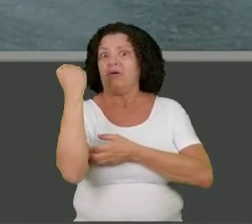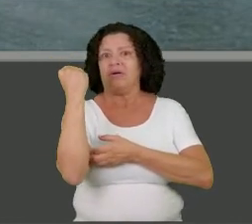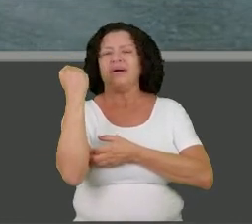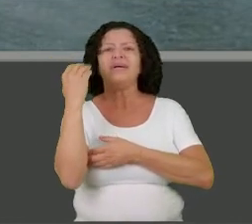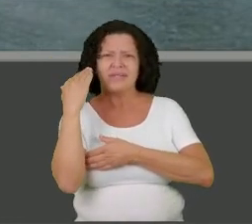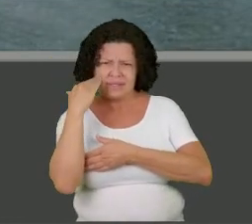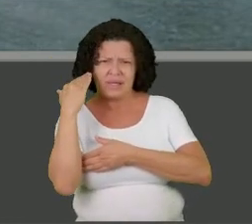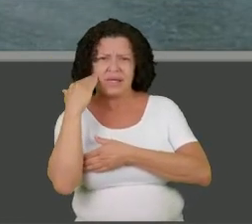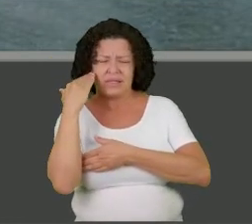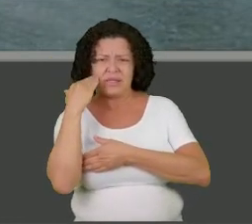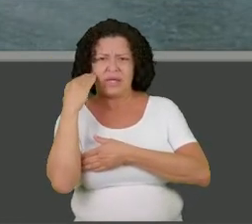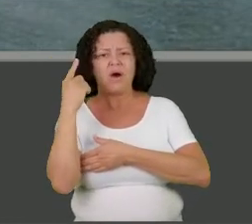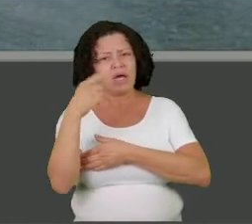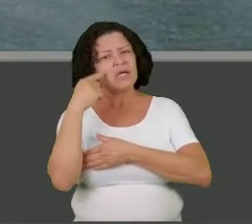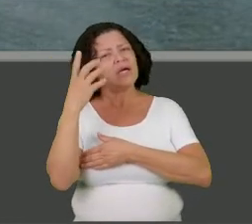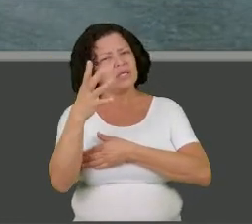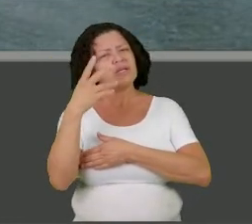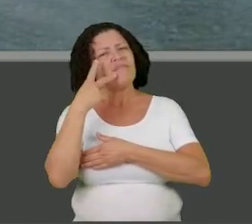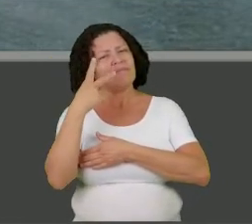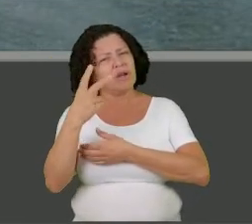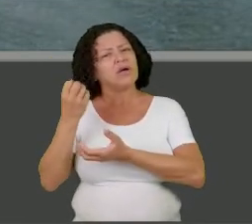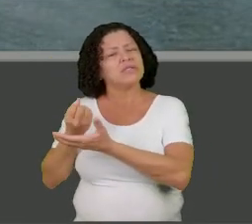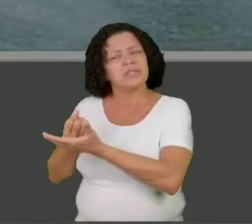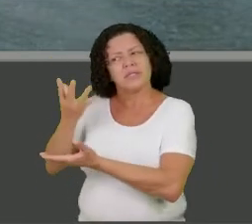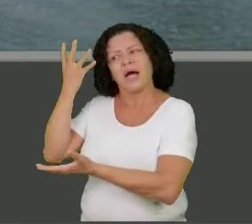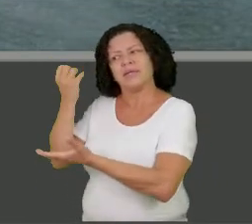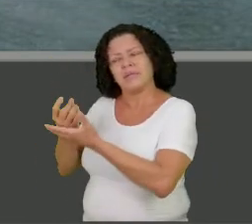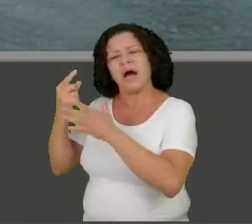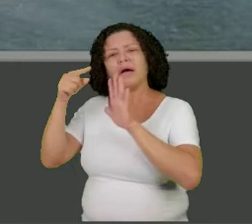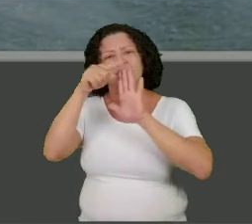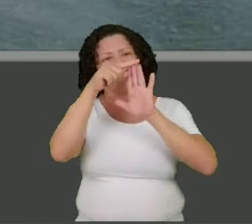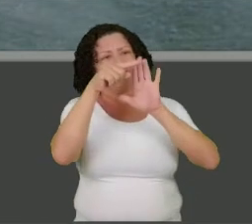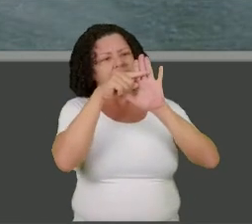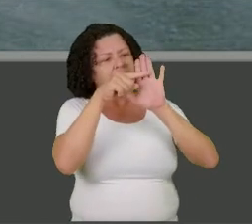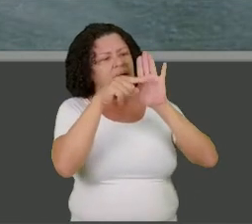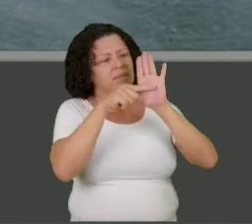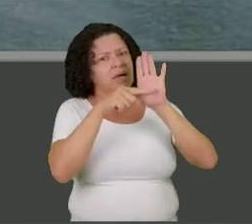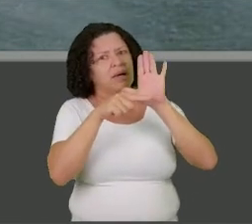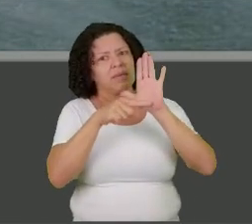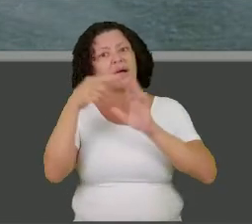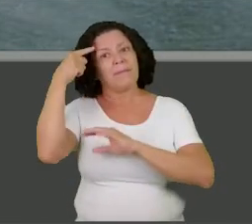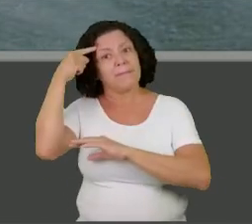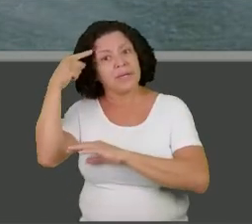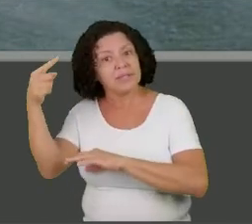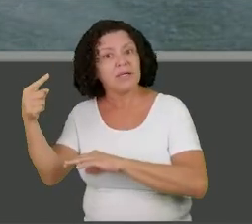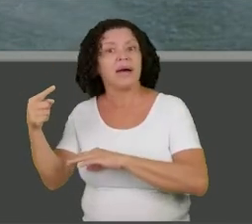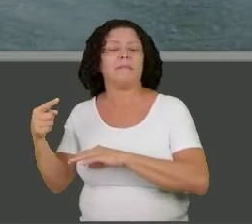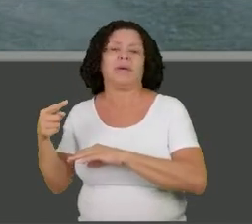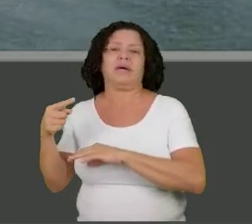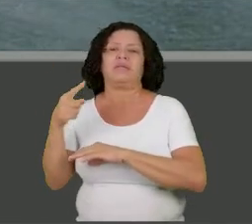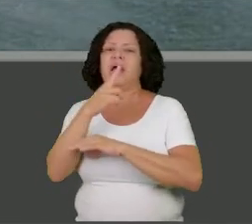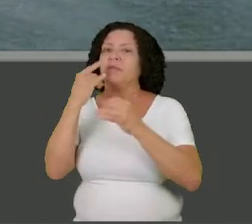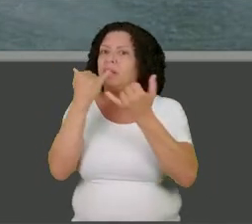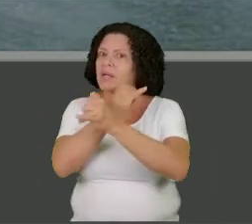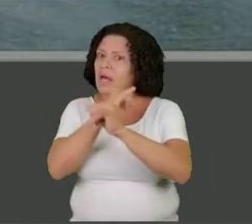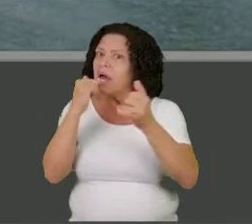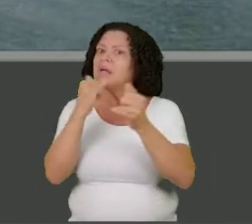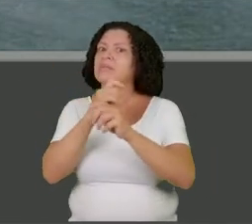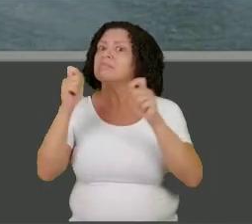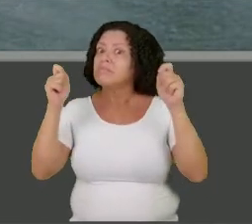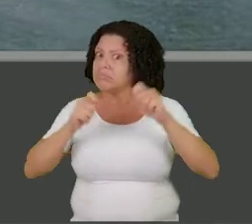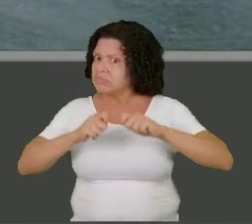O pensamento é uma força criadora, né? A gente já ouviu falar na doutrina espírita das formas de pensamento.